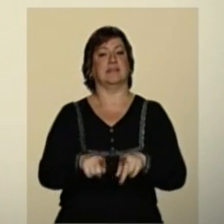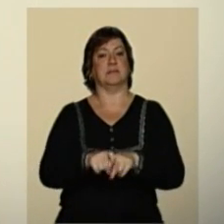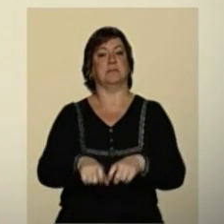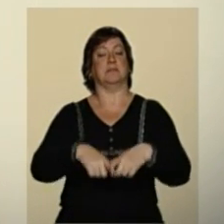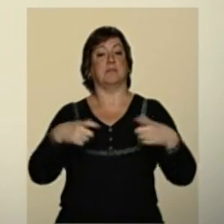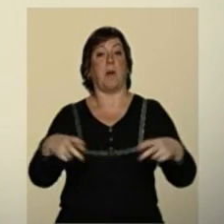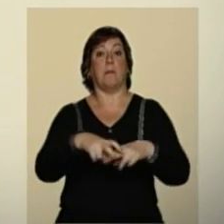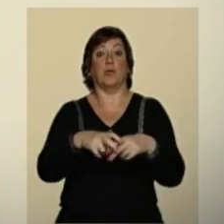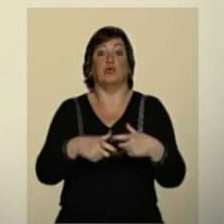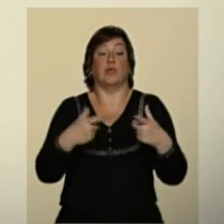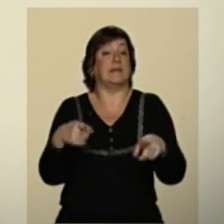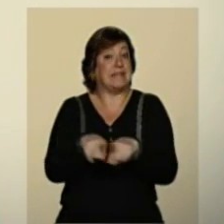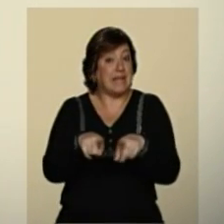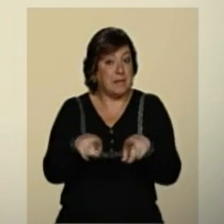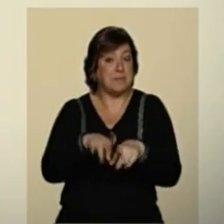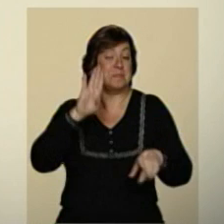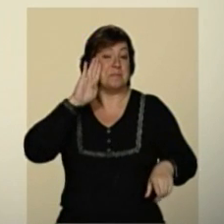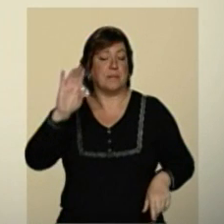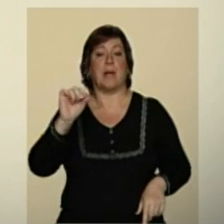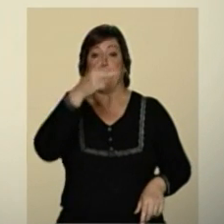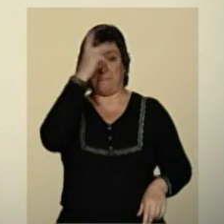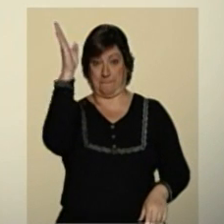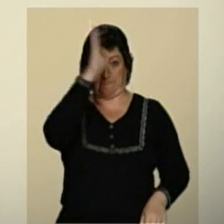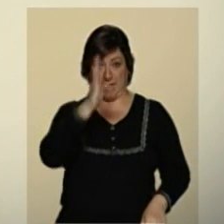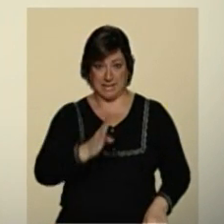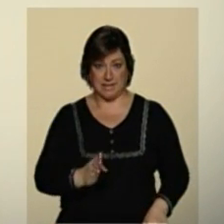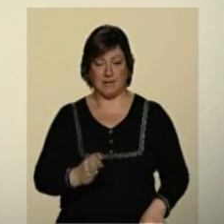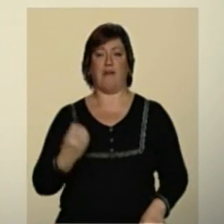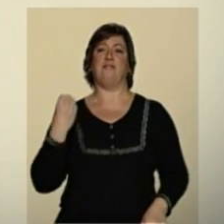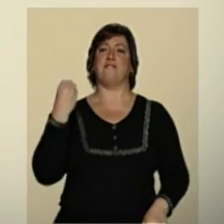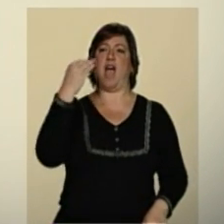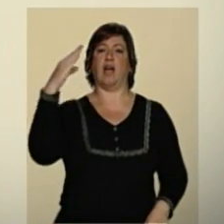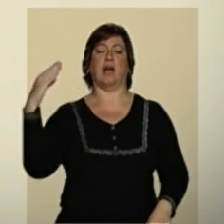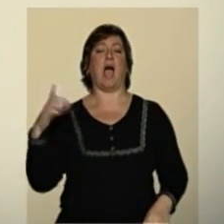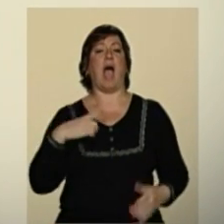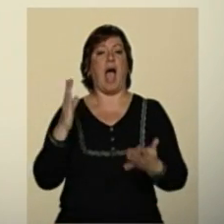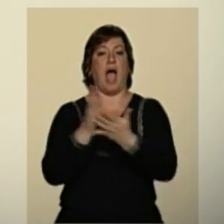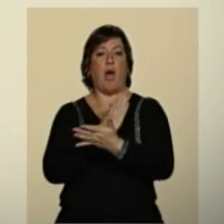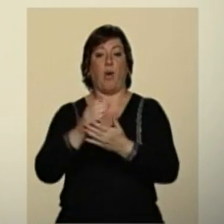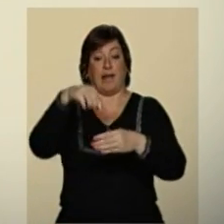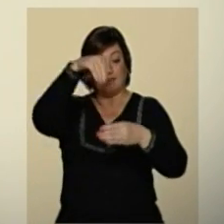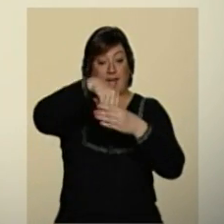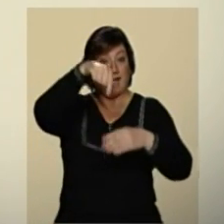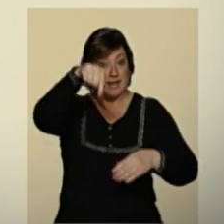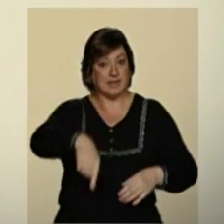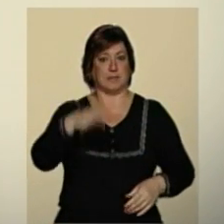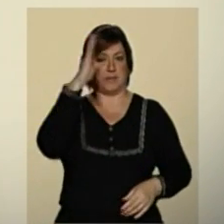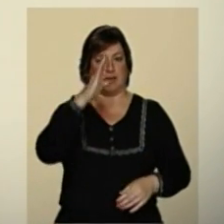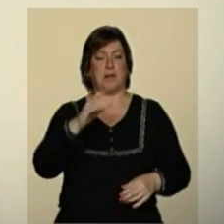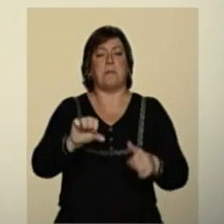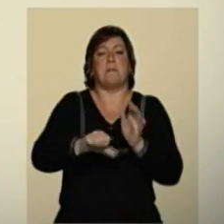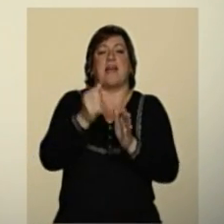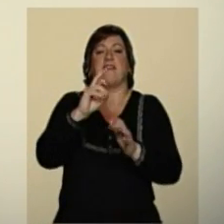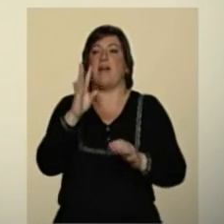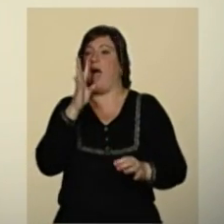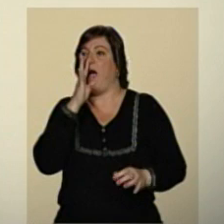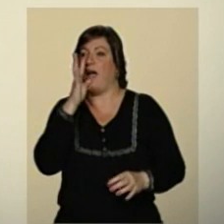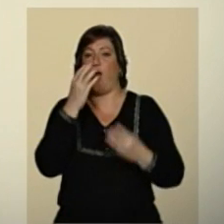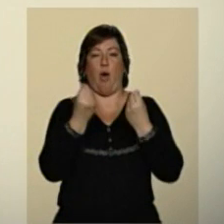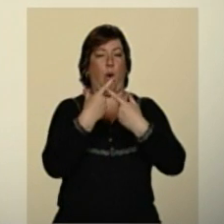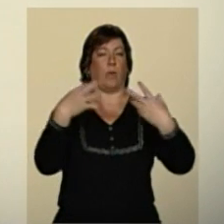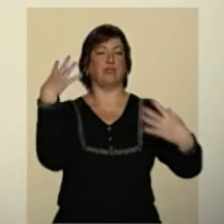número de brasileiros que estão viajando alguns pela primeira vez e descobrindo as belezas do nosso